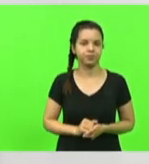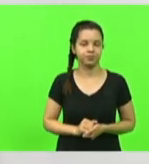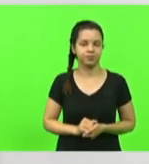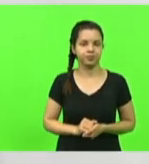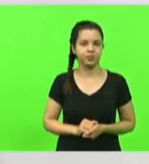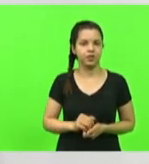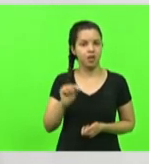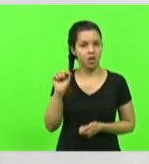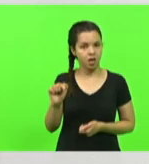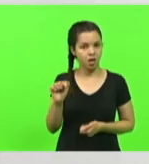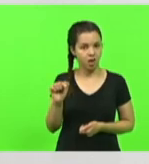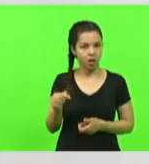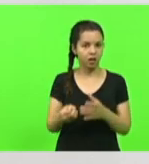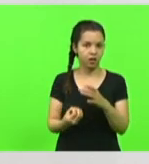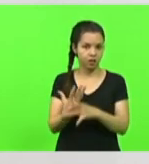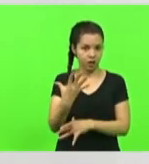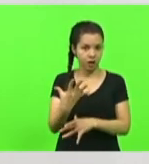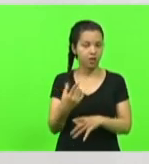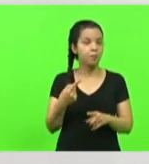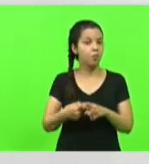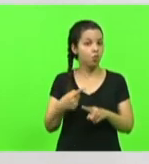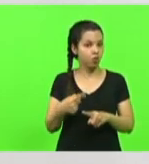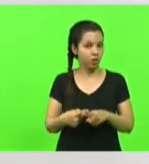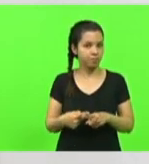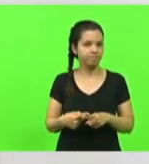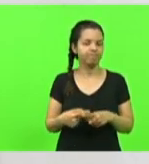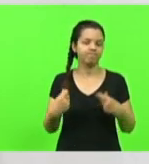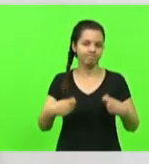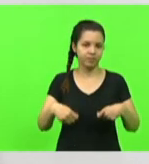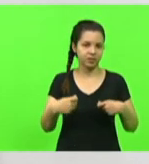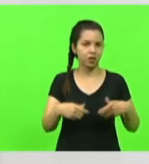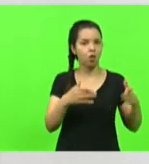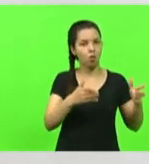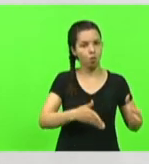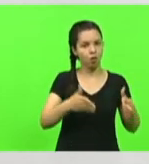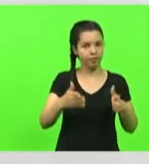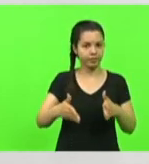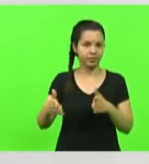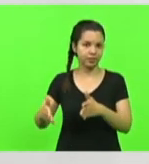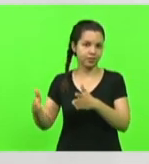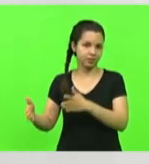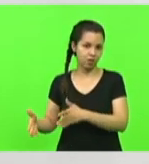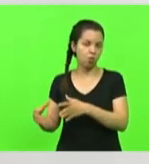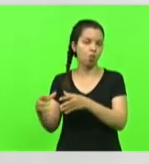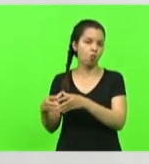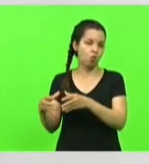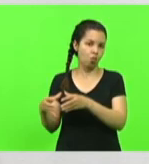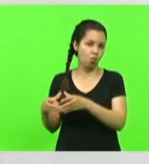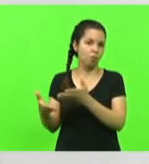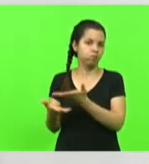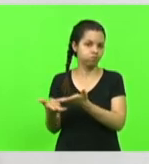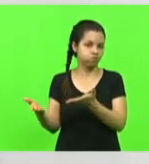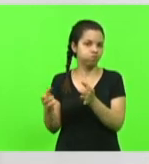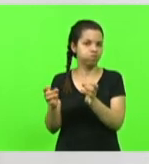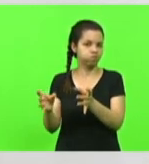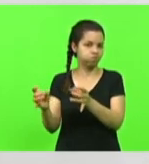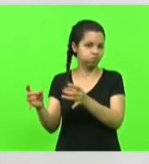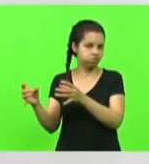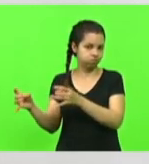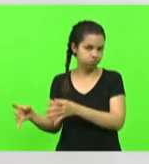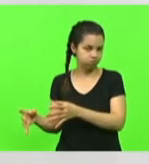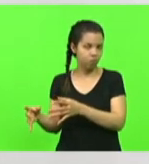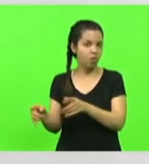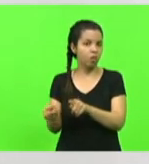necessidade de organização da classe, visando estreitar cada vez mais a colaboração recíproca,